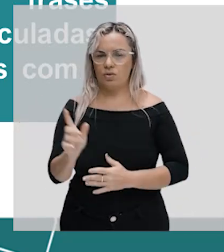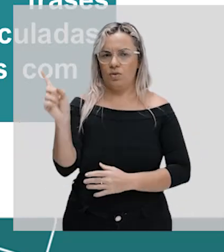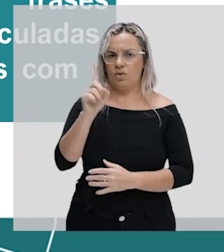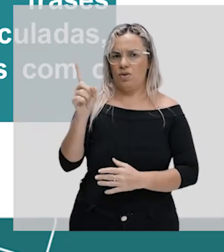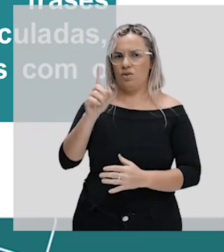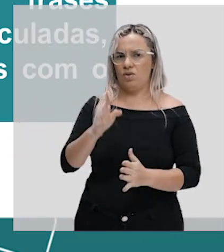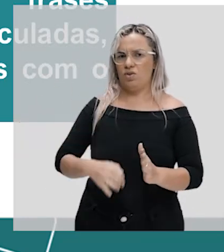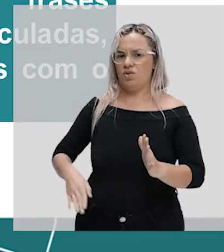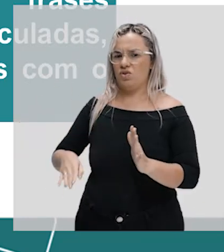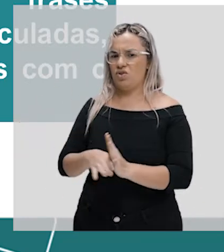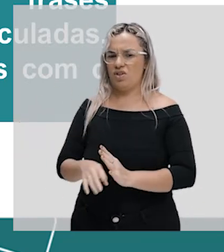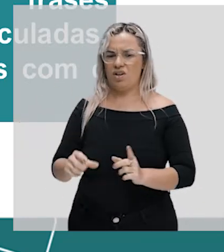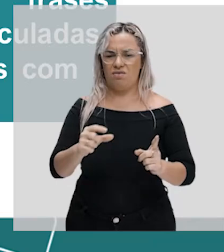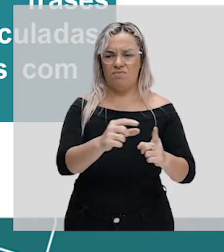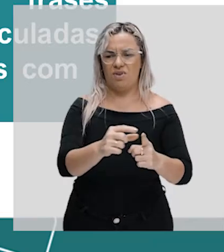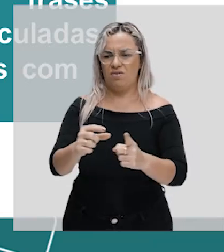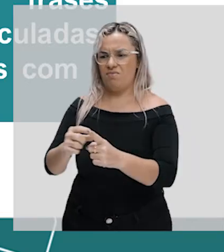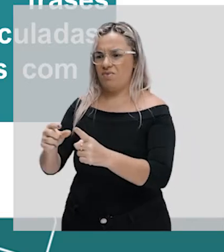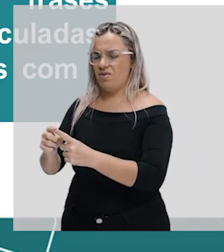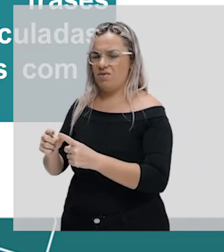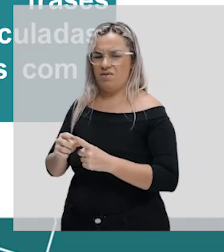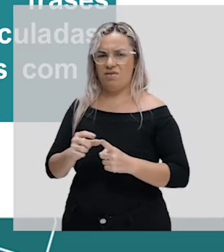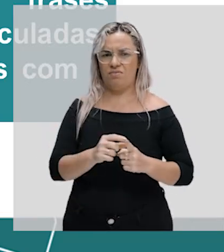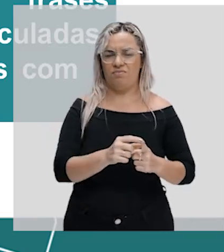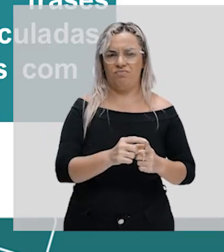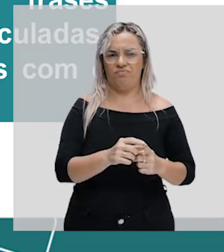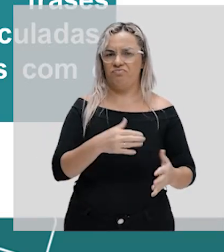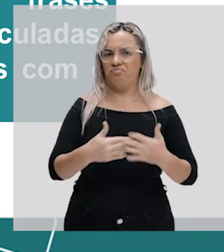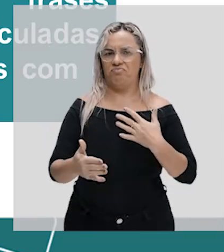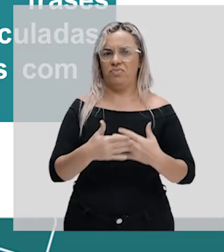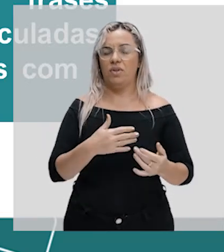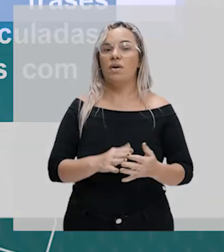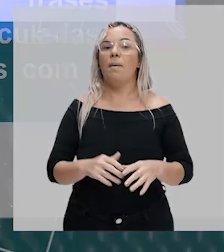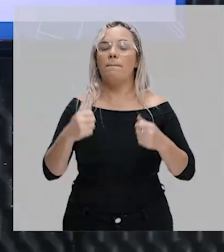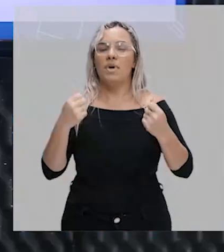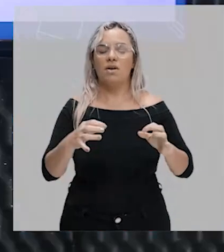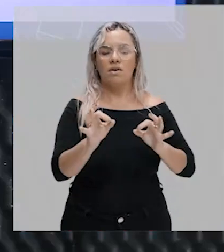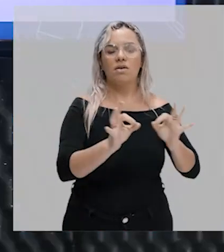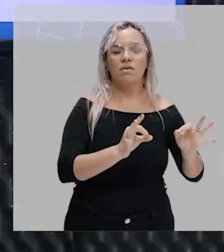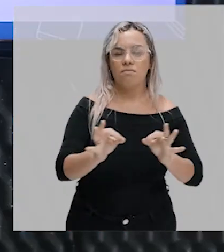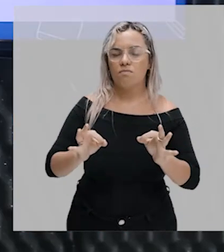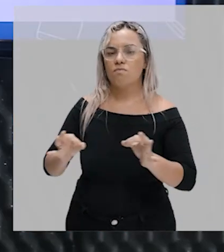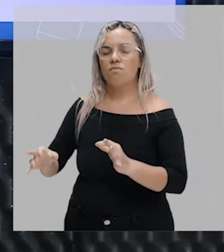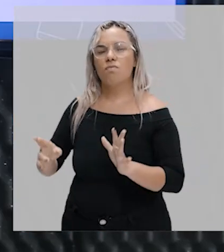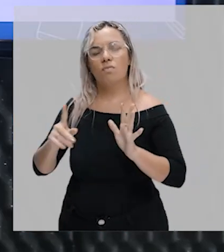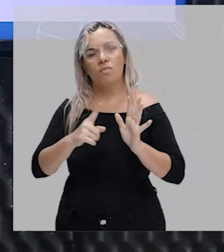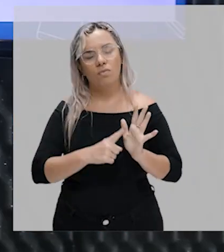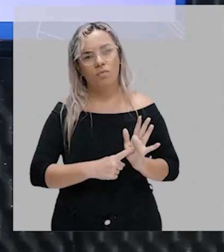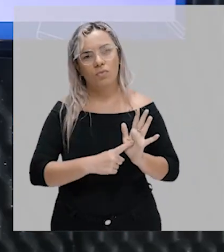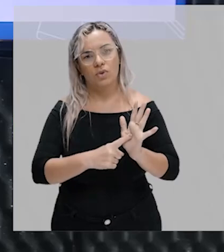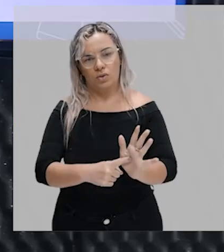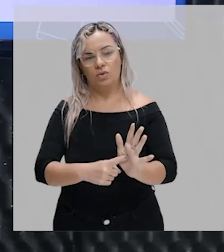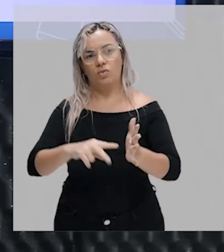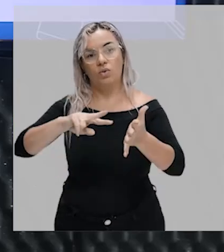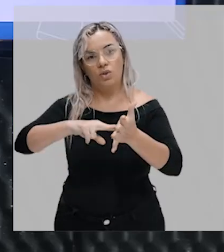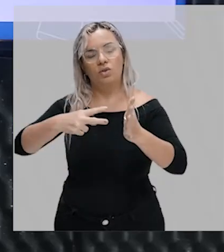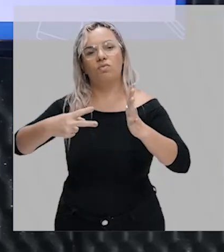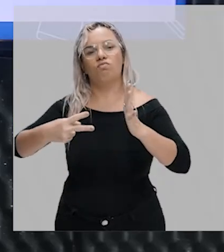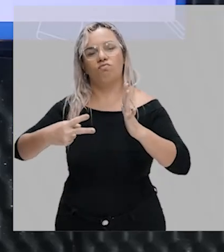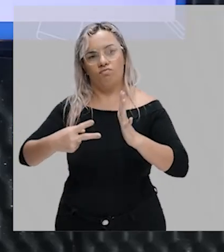as palavras. Nós temos que organizar essas palavras e elas precisam apresentar uma